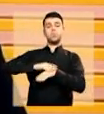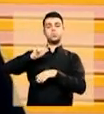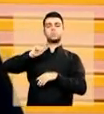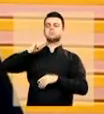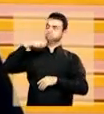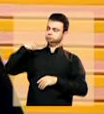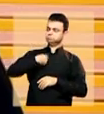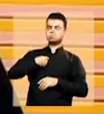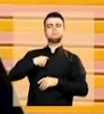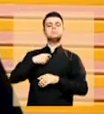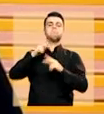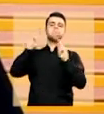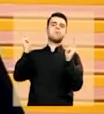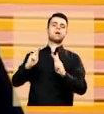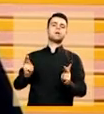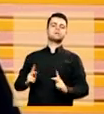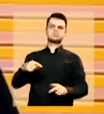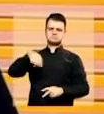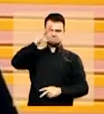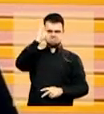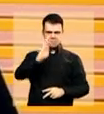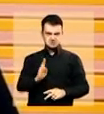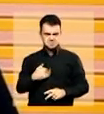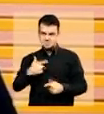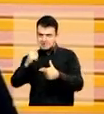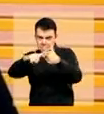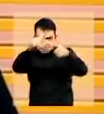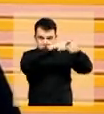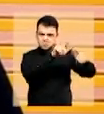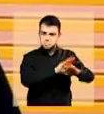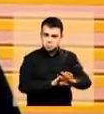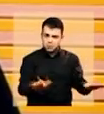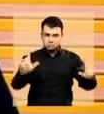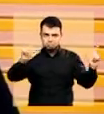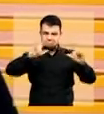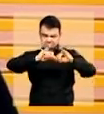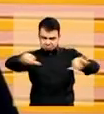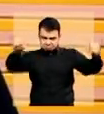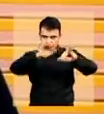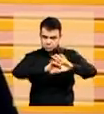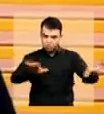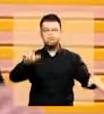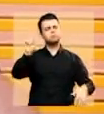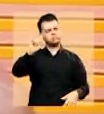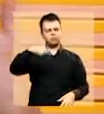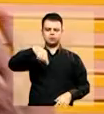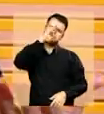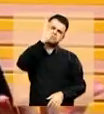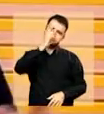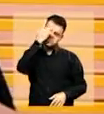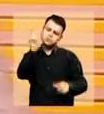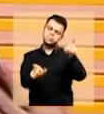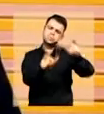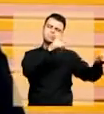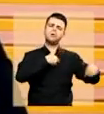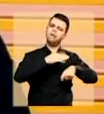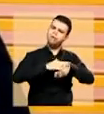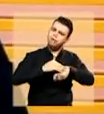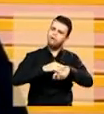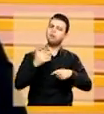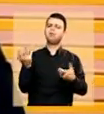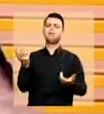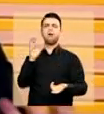e mostrar que o Brasil não é só isso que a mídia mostra, que existe o Brasil acolhedor. Então, a gente vai lá e faz a